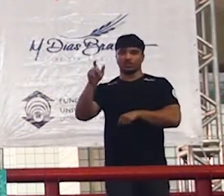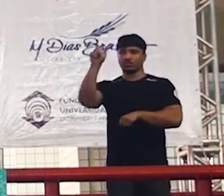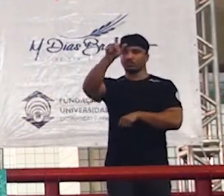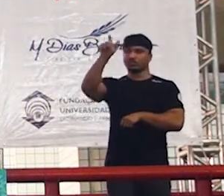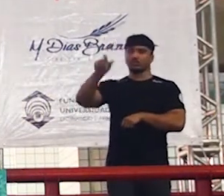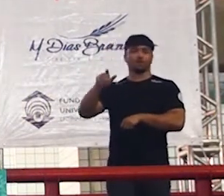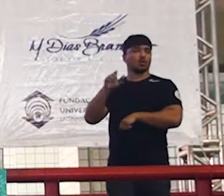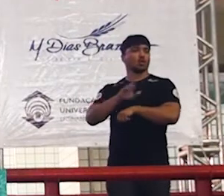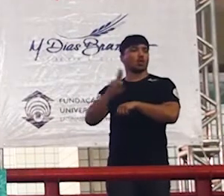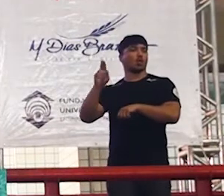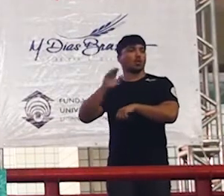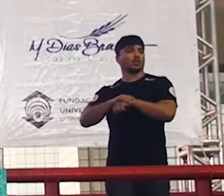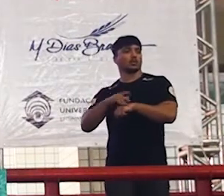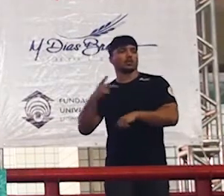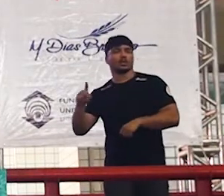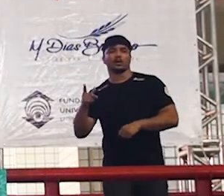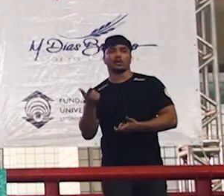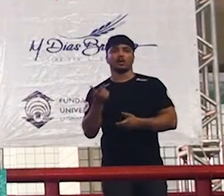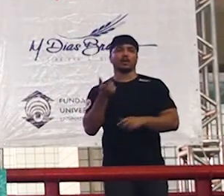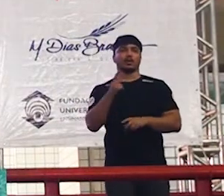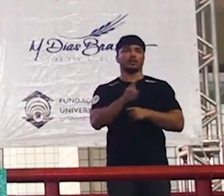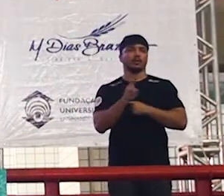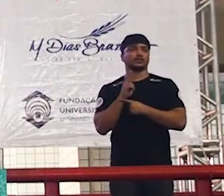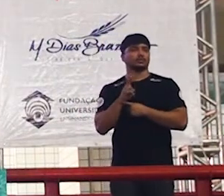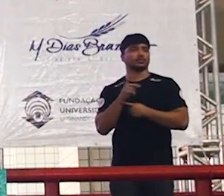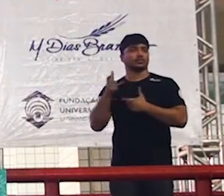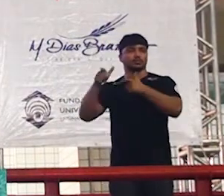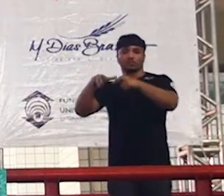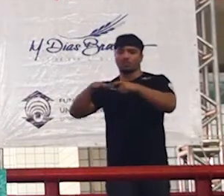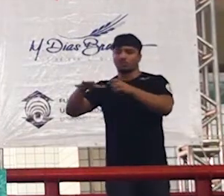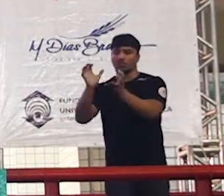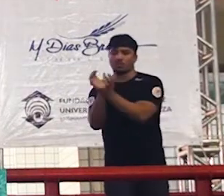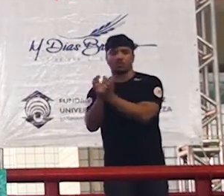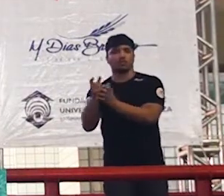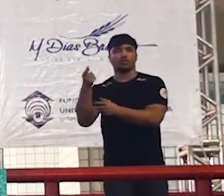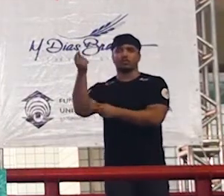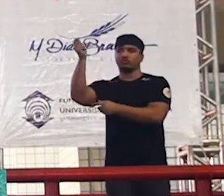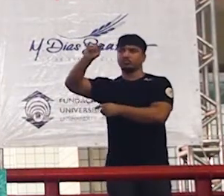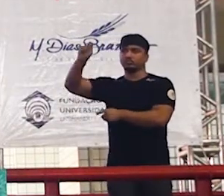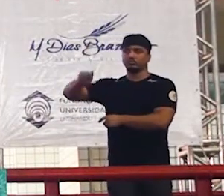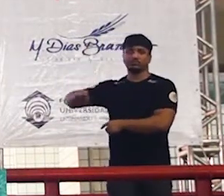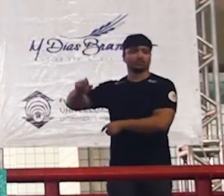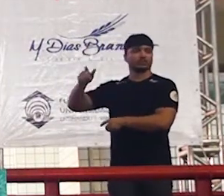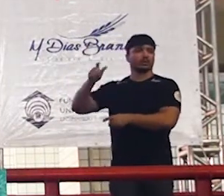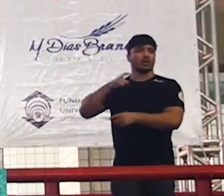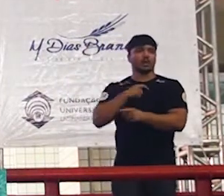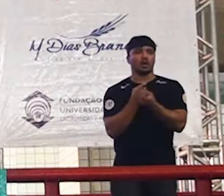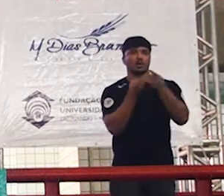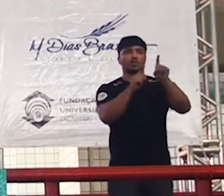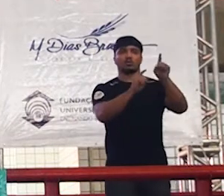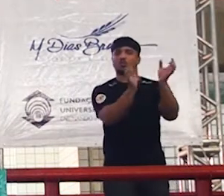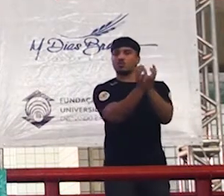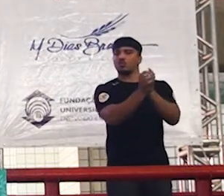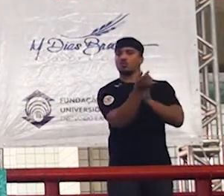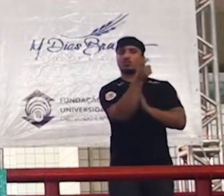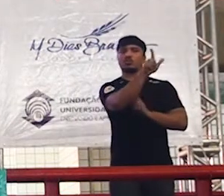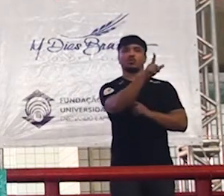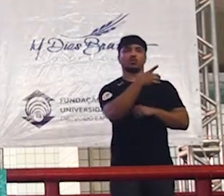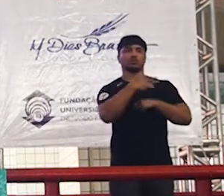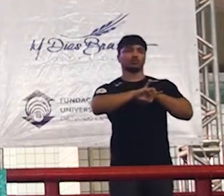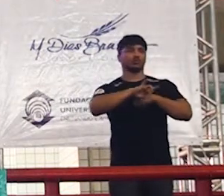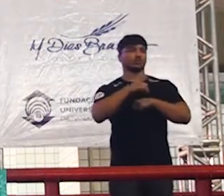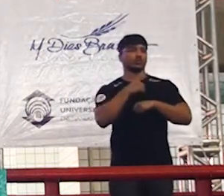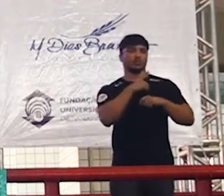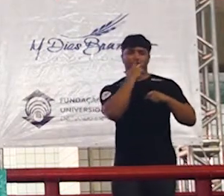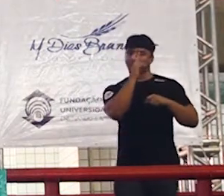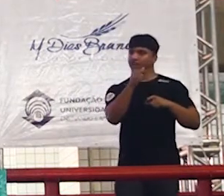escrever o nome dele, o apelido dele dentro de um determinado grupo. Ele vai provocar um grupo que de repente, né,